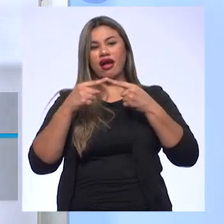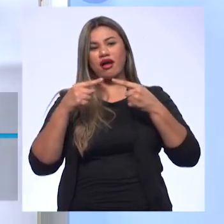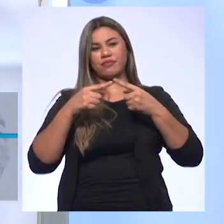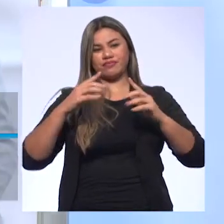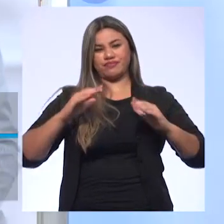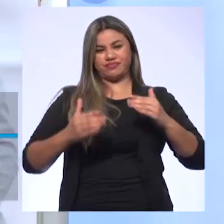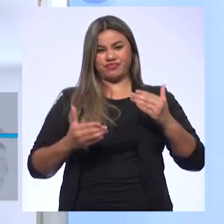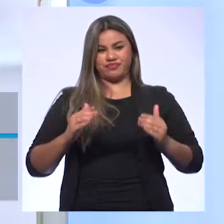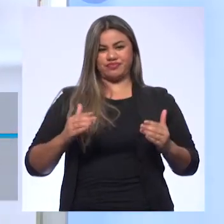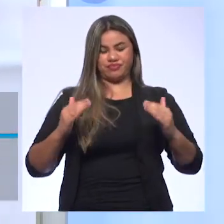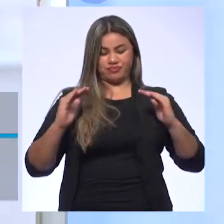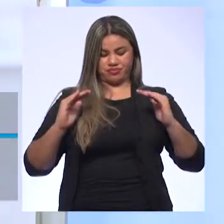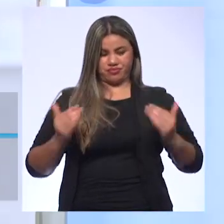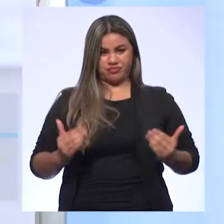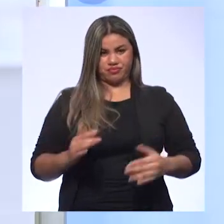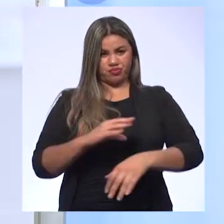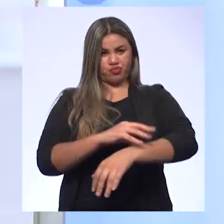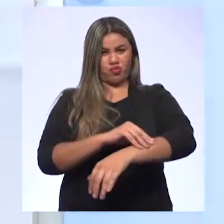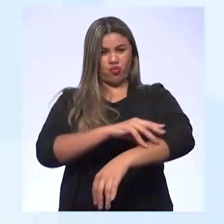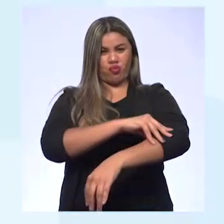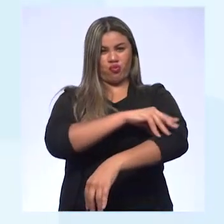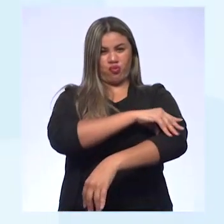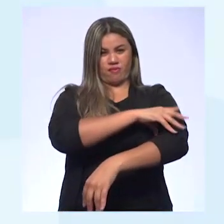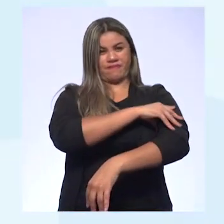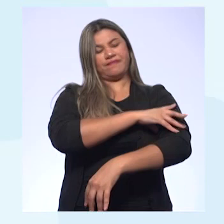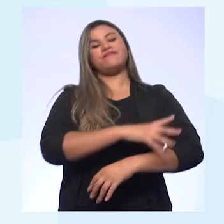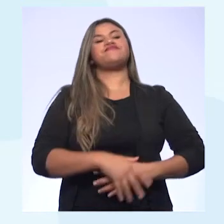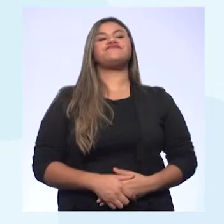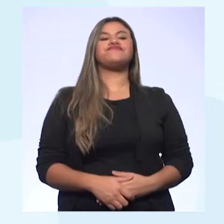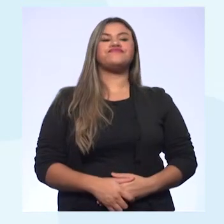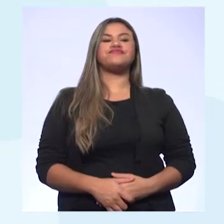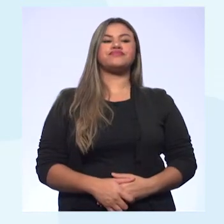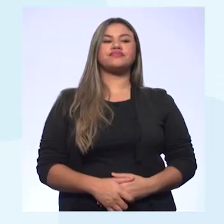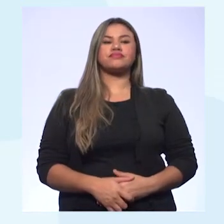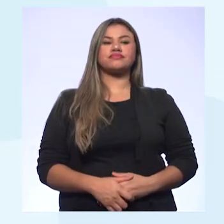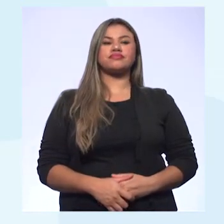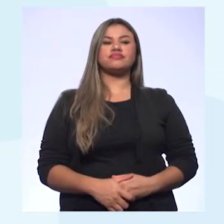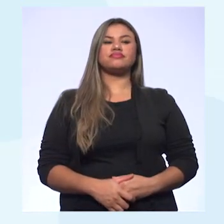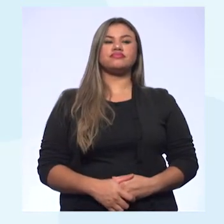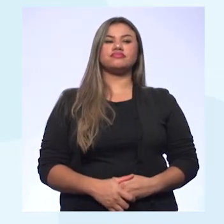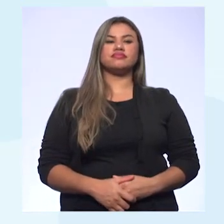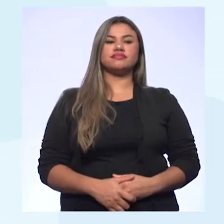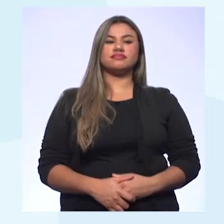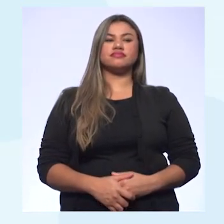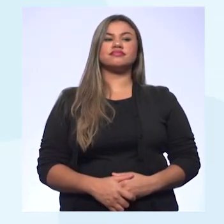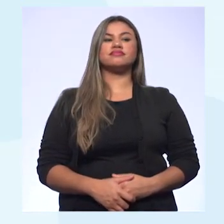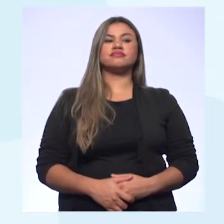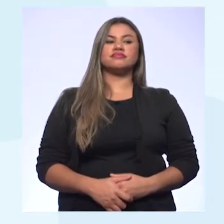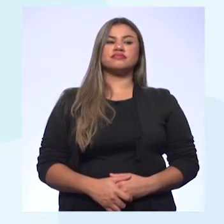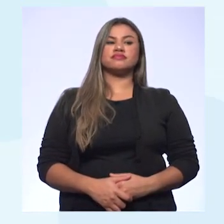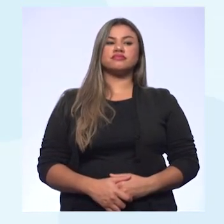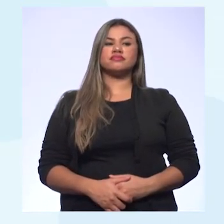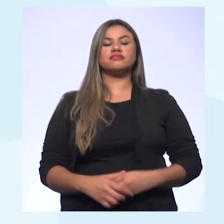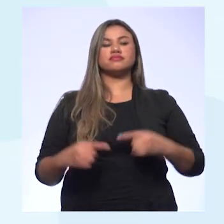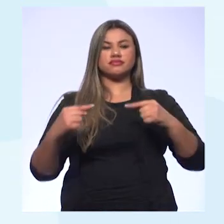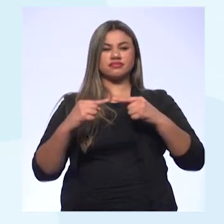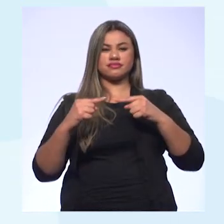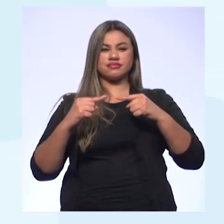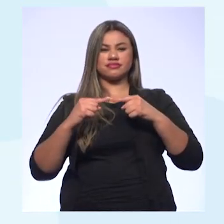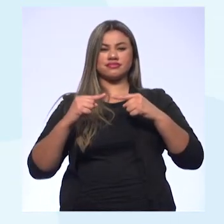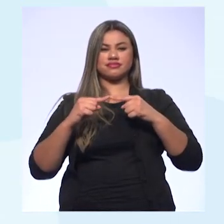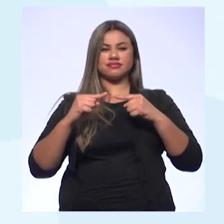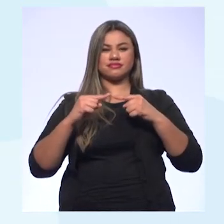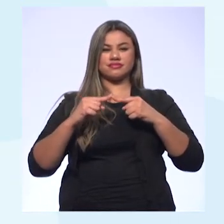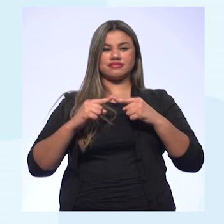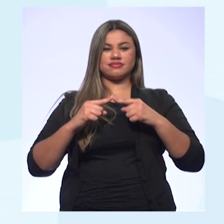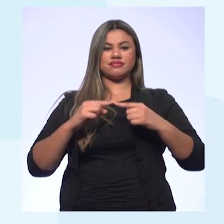dos músculos. Pode voltar para o slide, por favor. Olha lá, então nós temos aí o músculo estriado esquelético, que são os músculos de